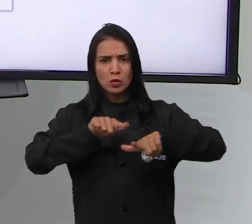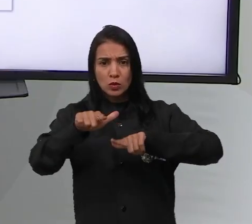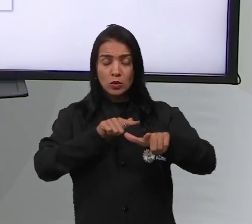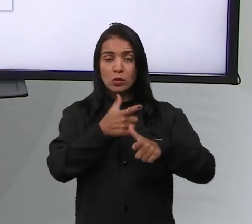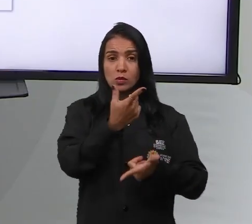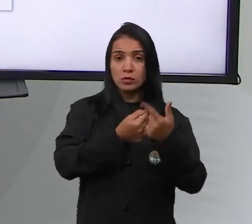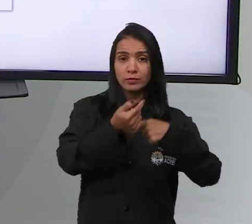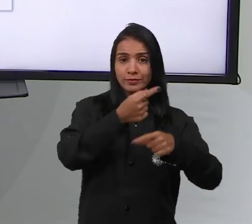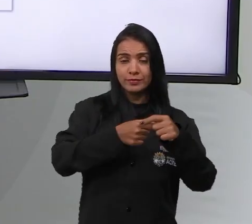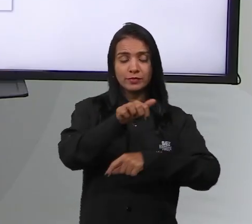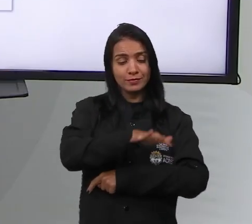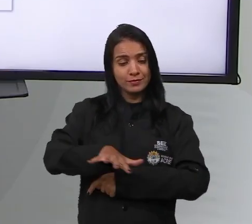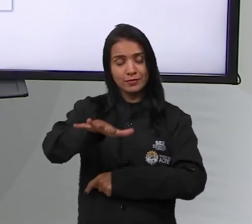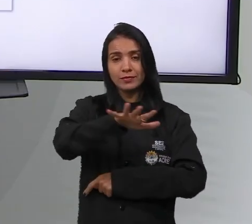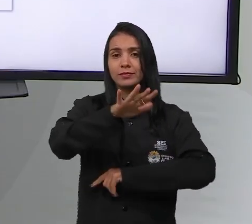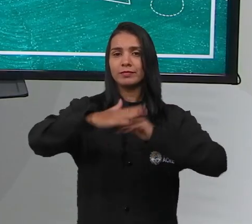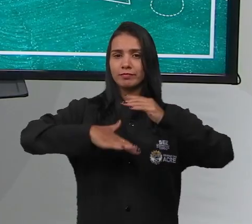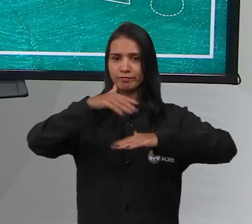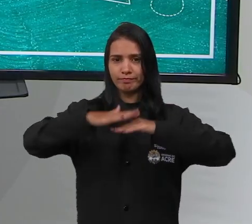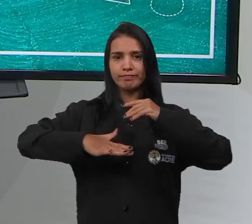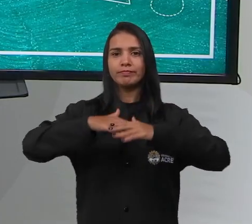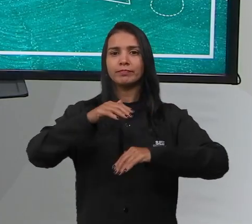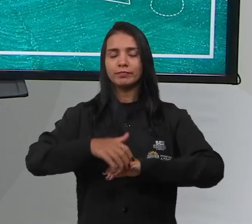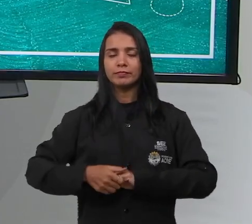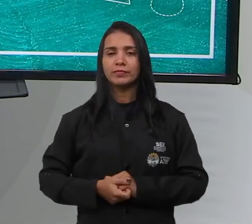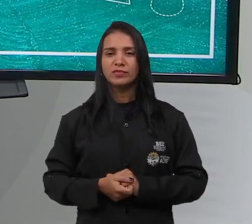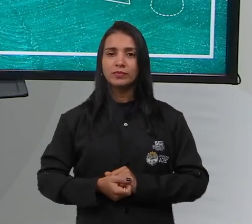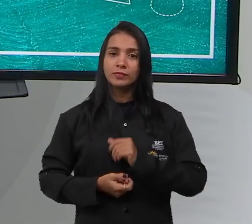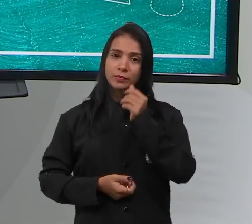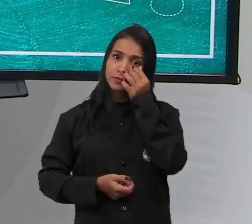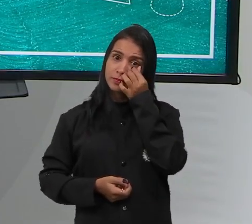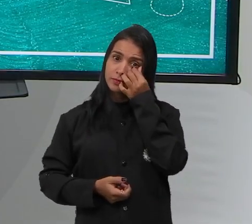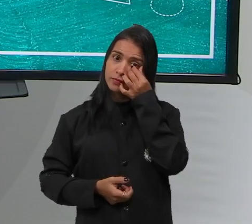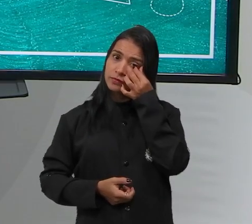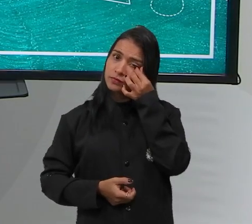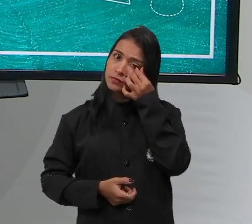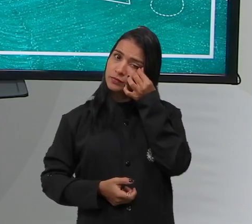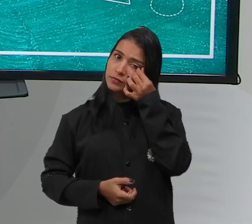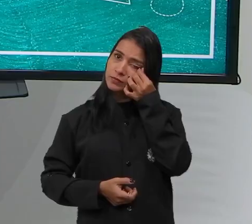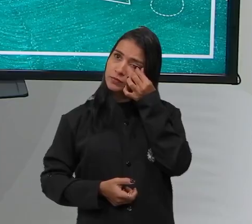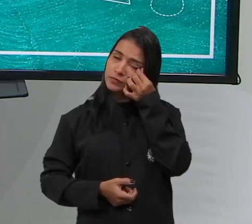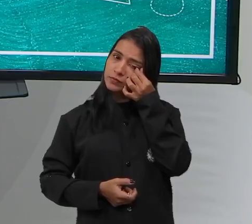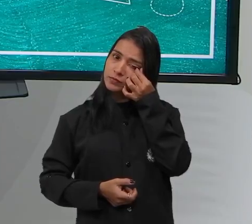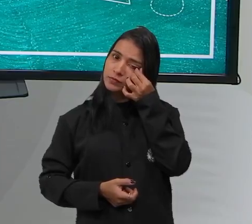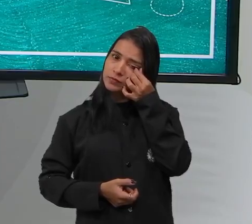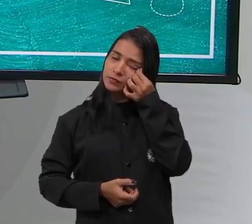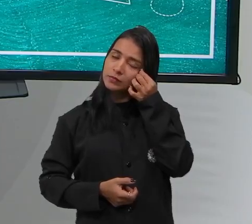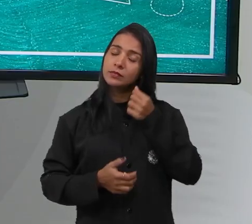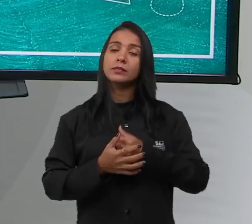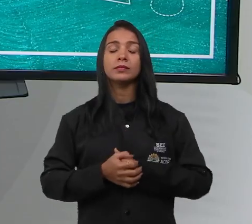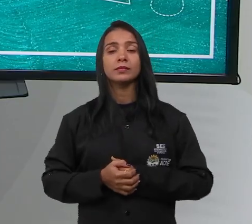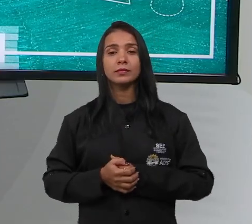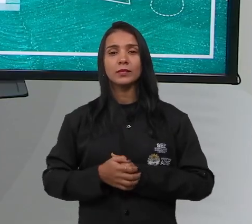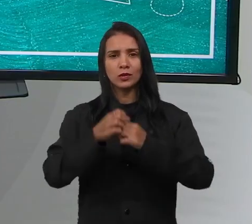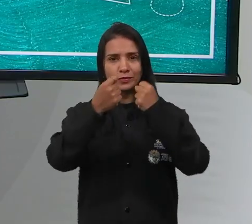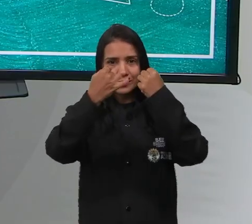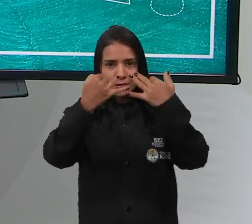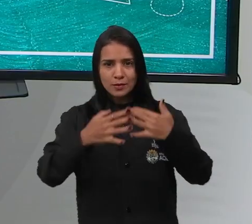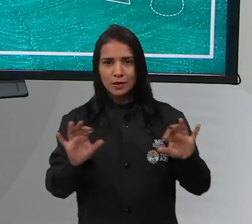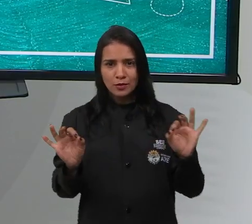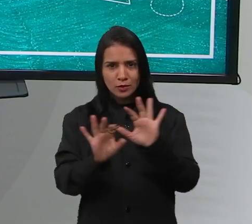trabalho desses trabalhadores. E diante de tudo aquilo que foi explicado para vocês, vamos para a